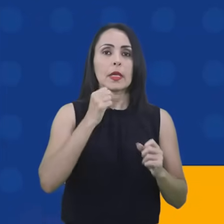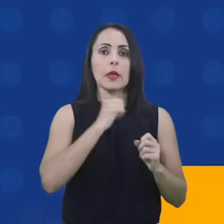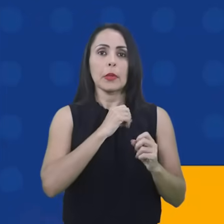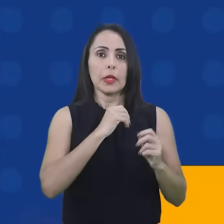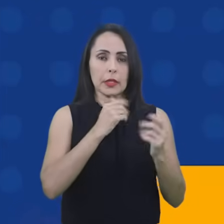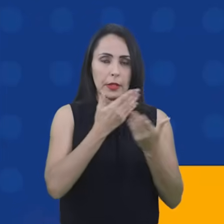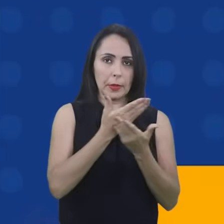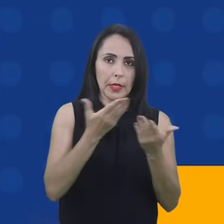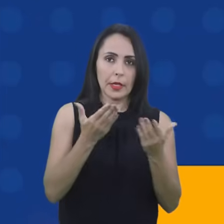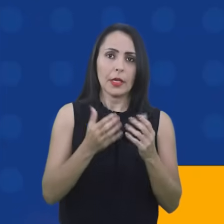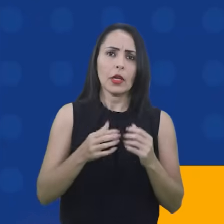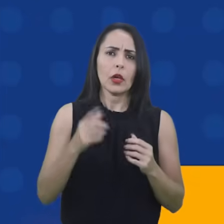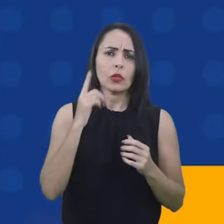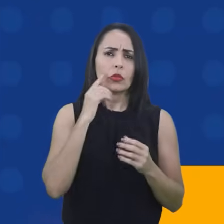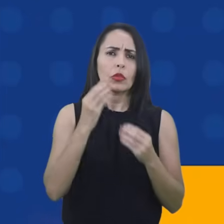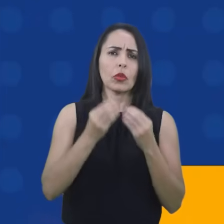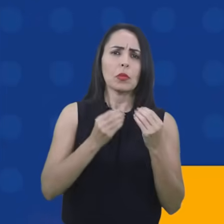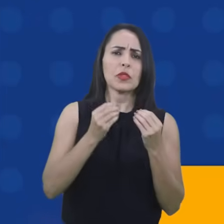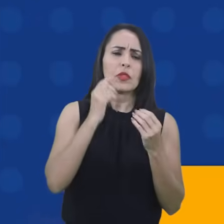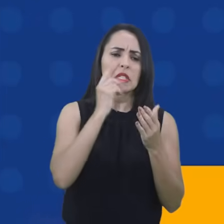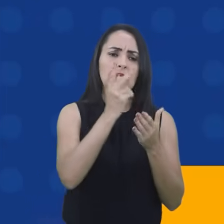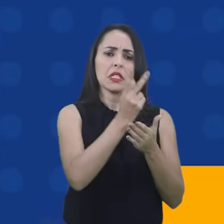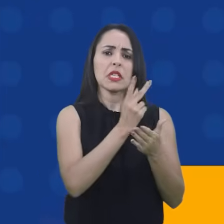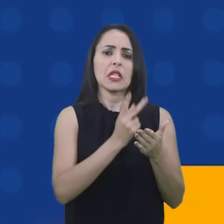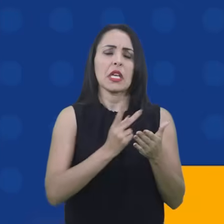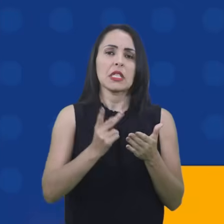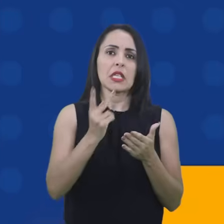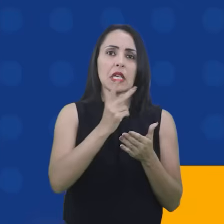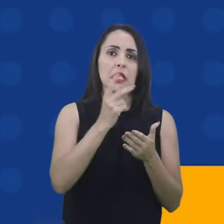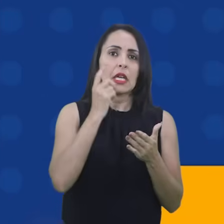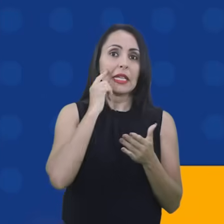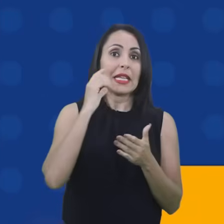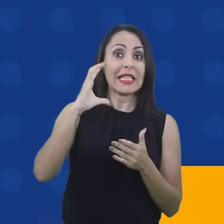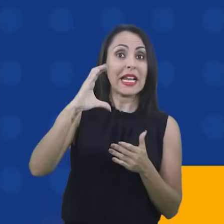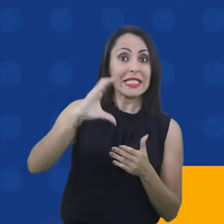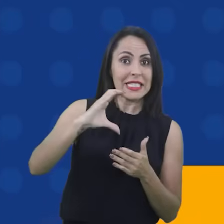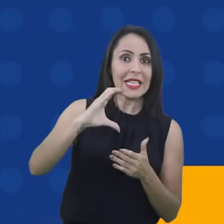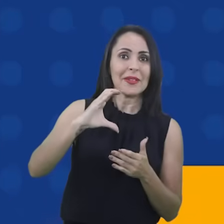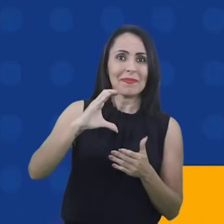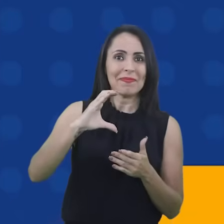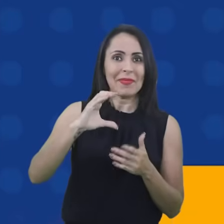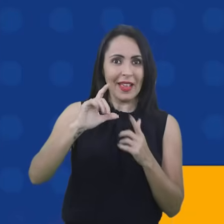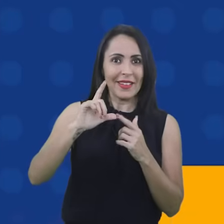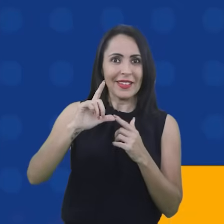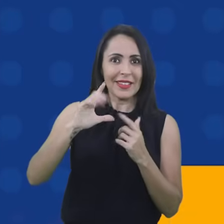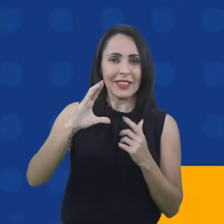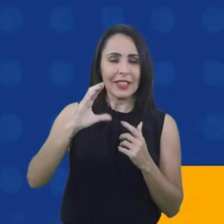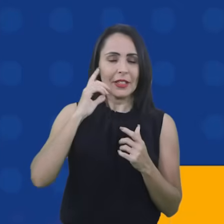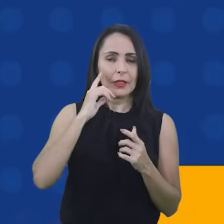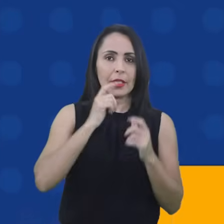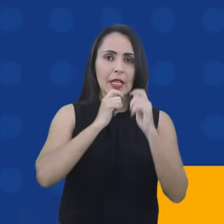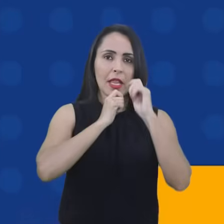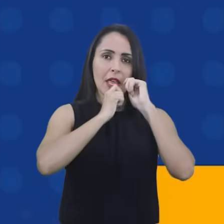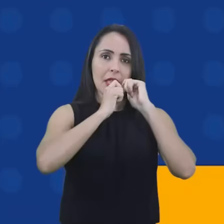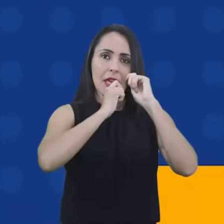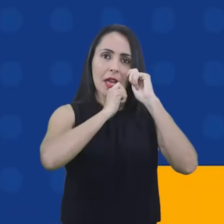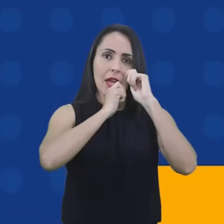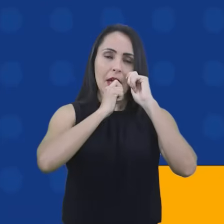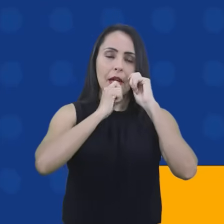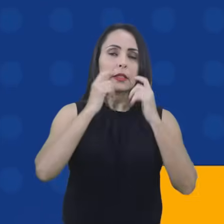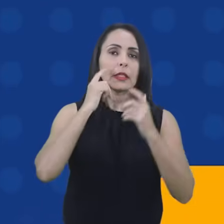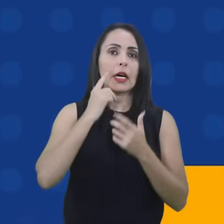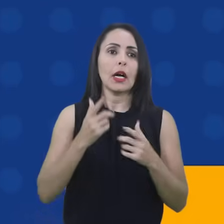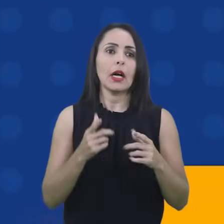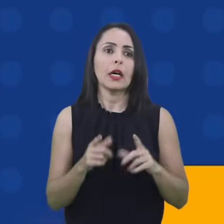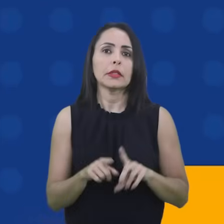mesial e para a distal, como se você estivesse desenhando a letra C, né, no seu dente. Um cuidado que você precisa tomar ao